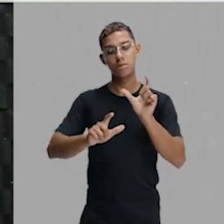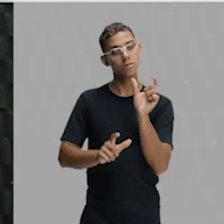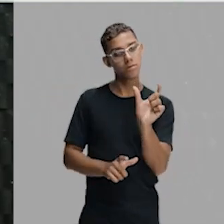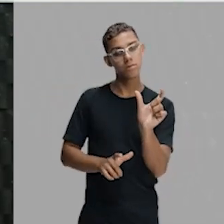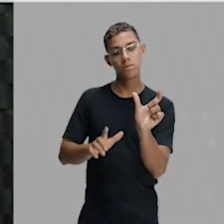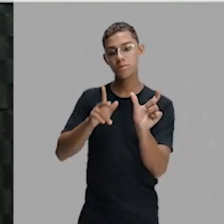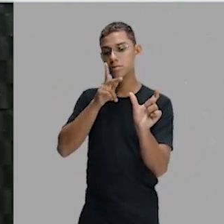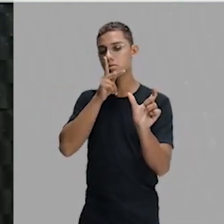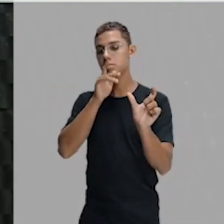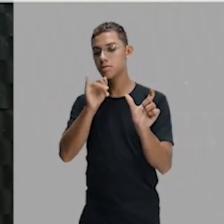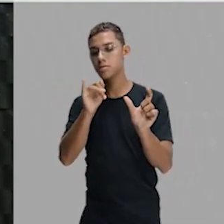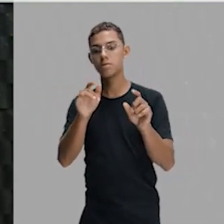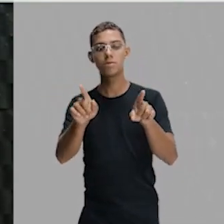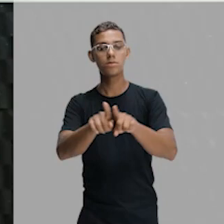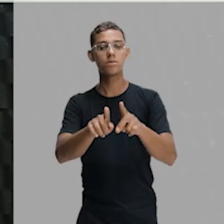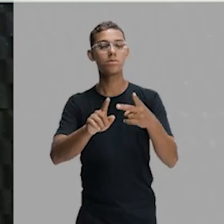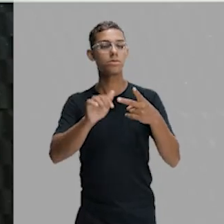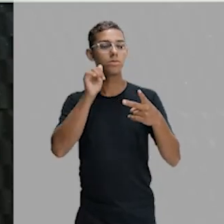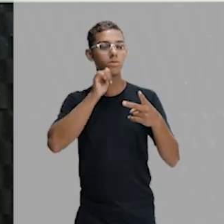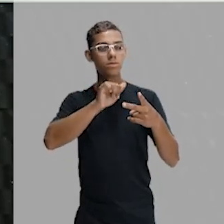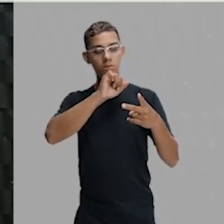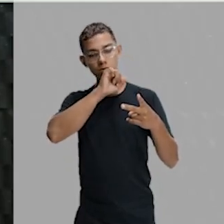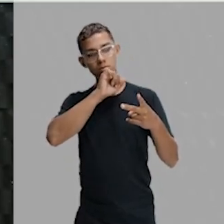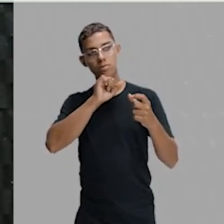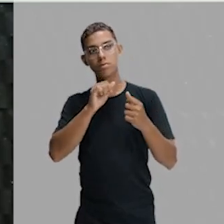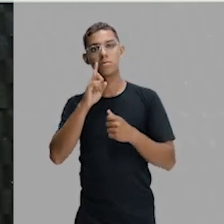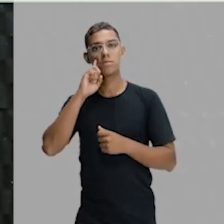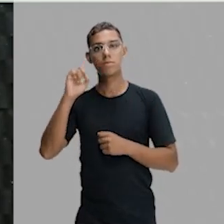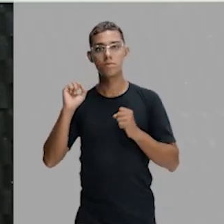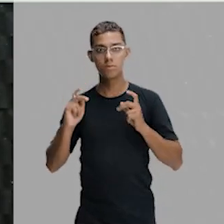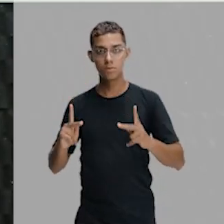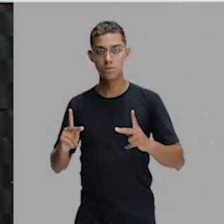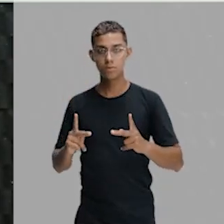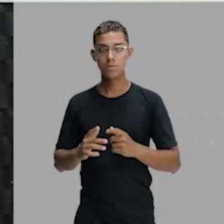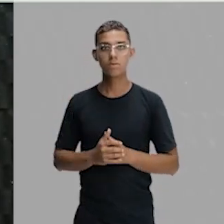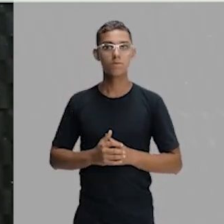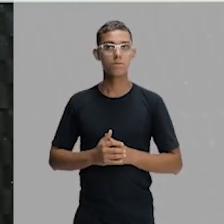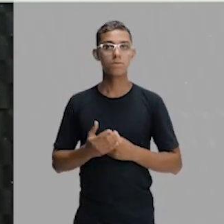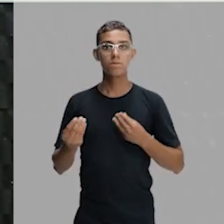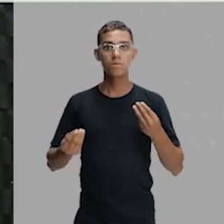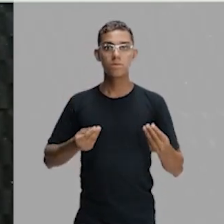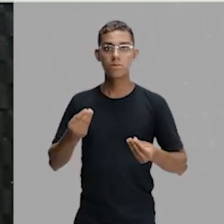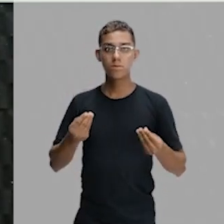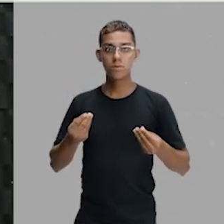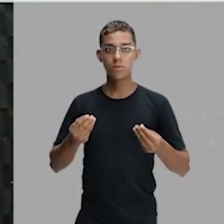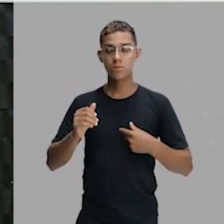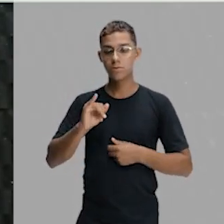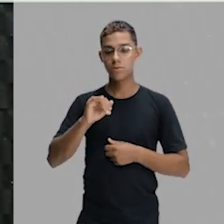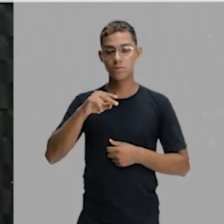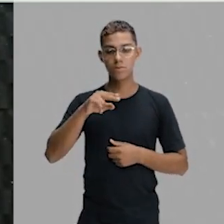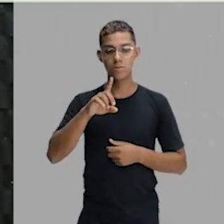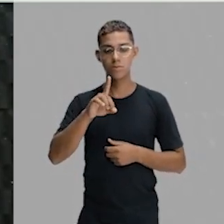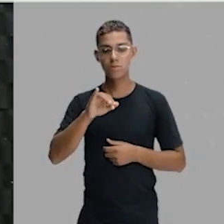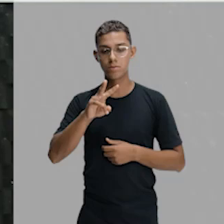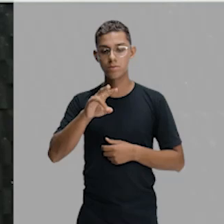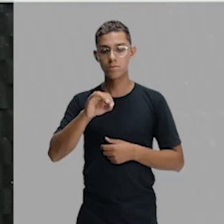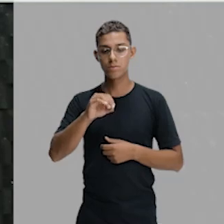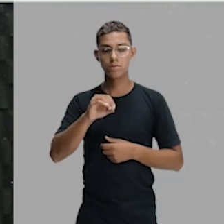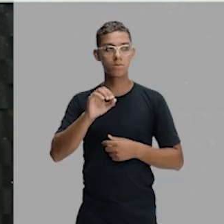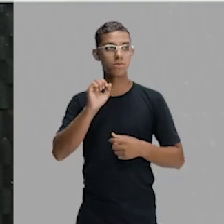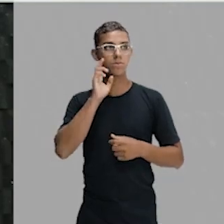do pai e a que veio da mãe, ok? Então, quando é que o indivíduo vai